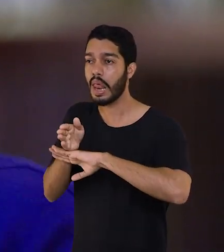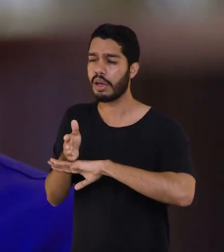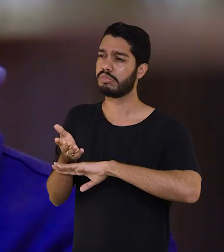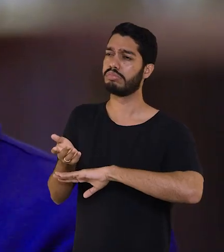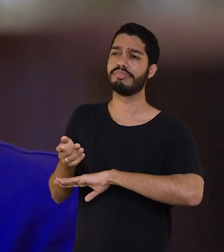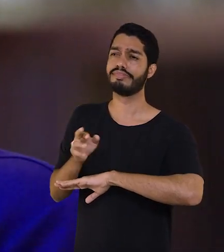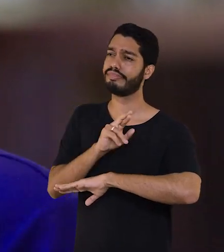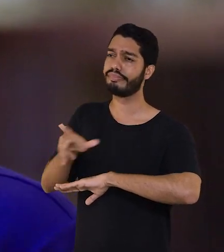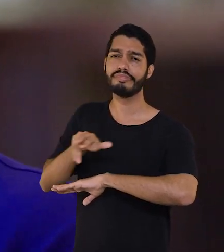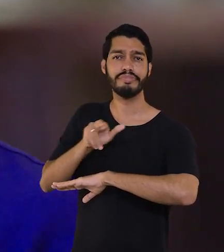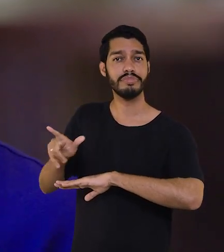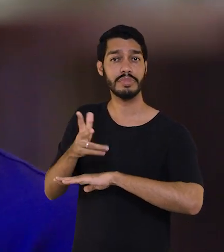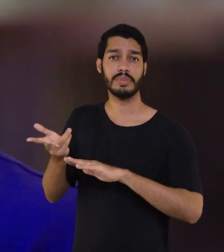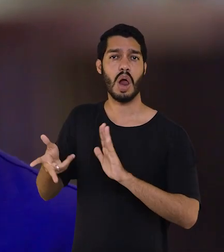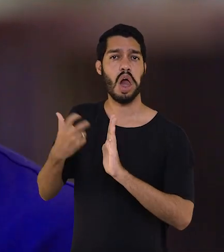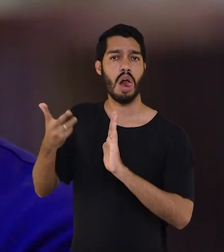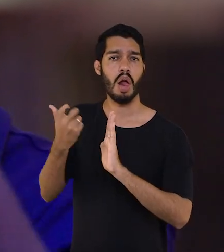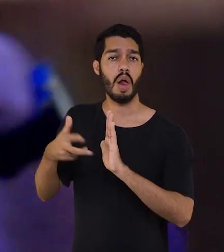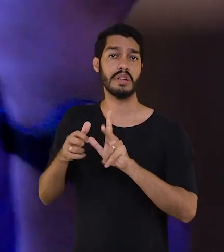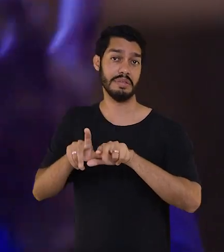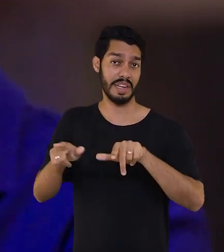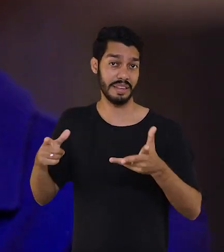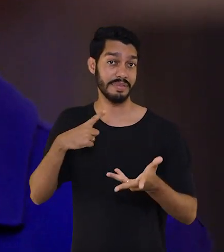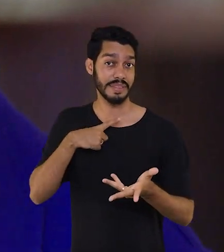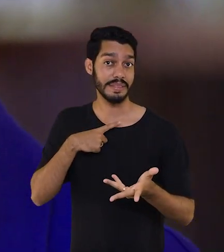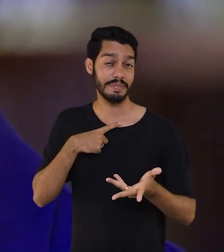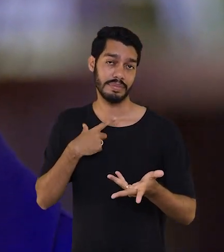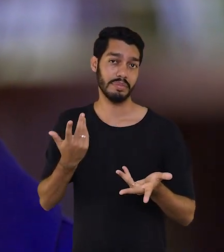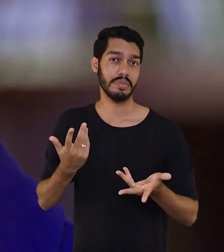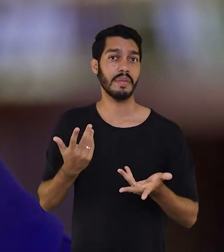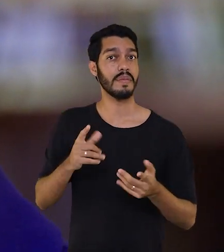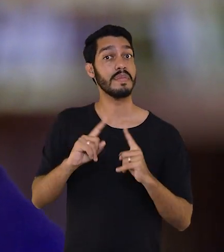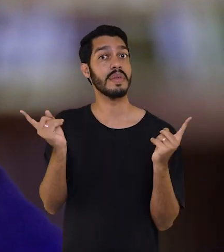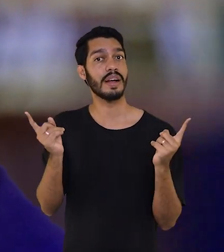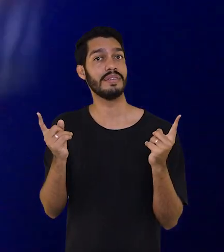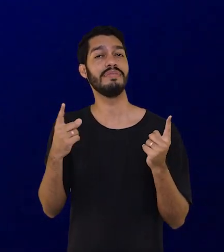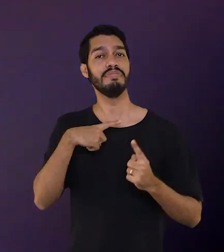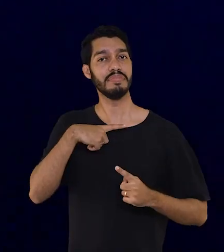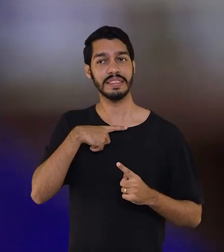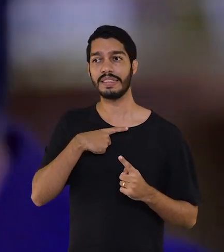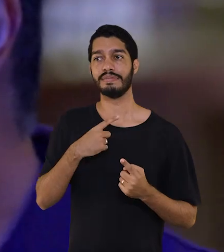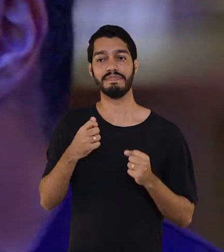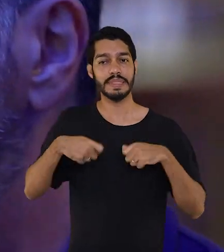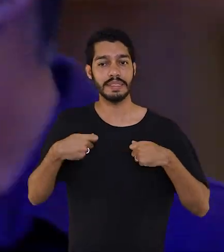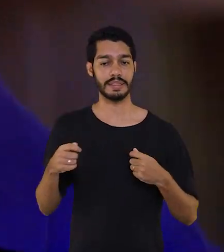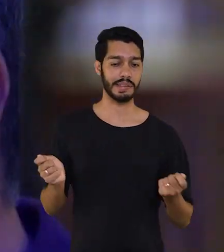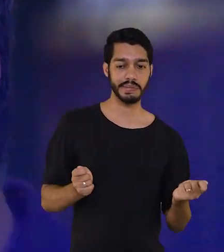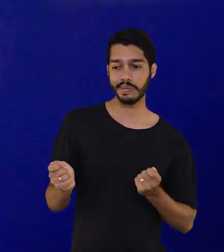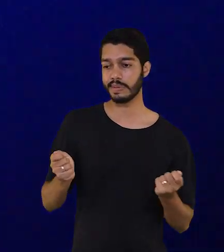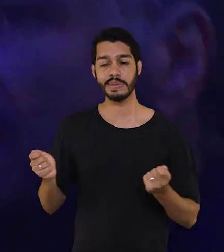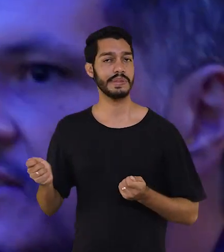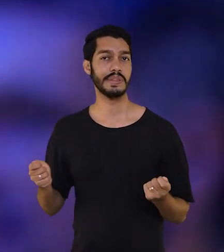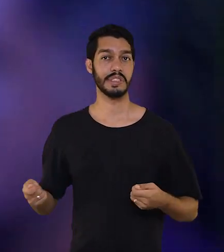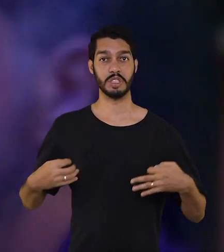você clicava e não era bem o que você estava procurando, coisas desse tipo. Mas algo tem que ser lidado